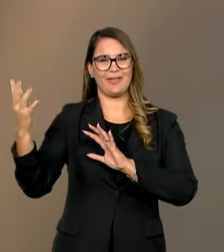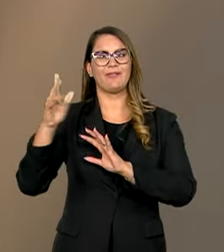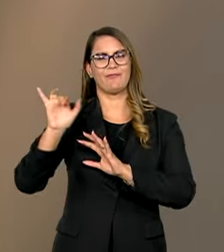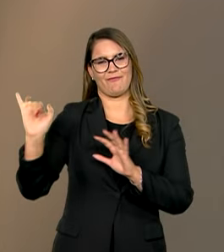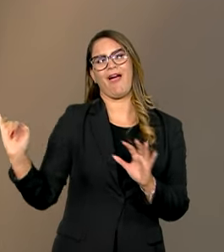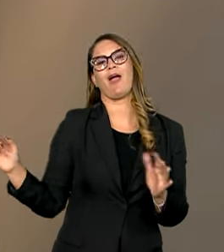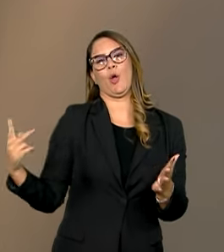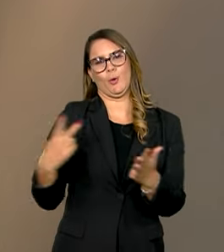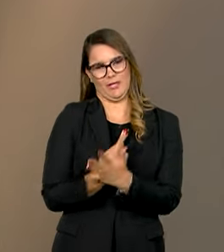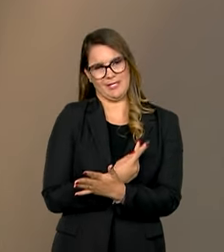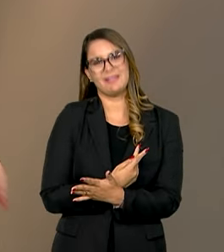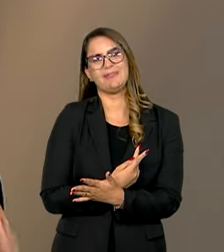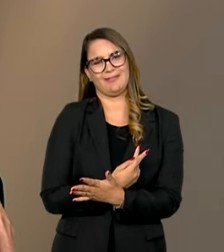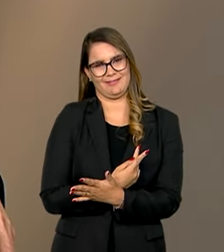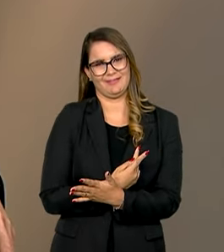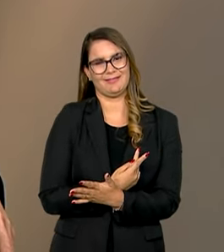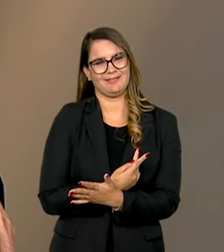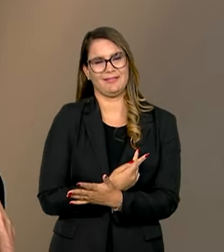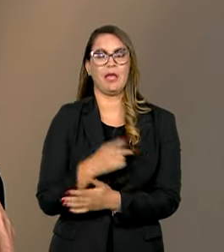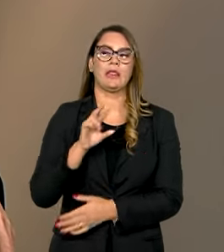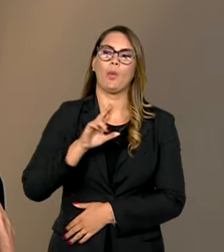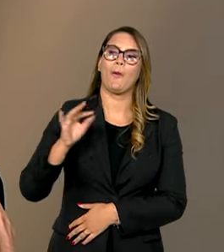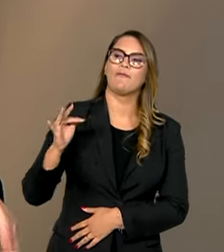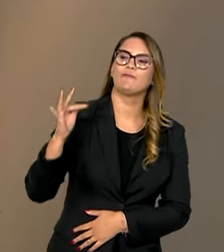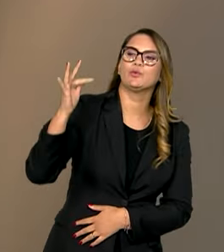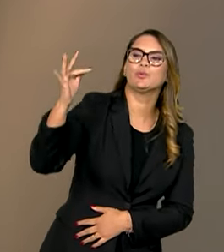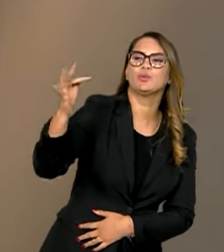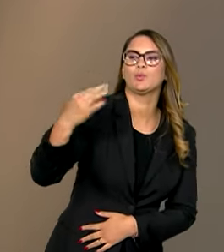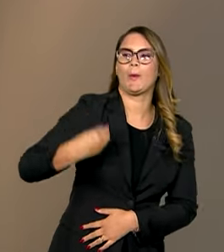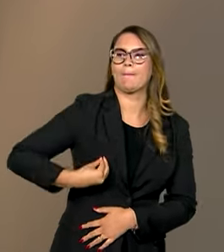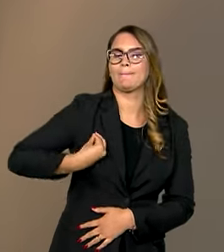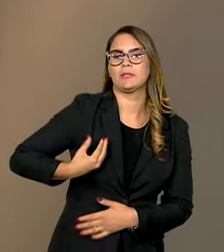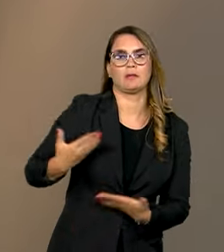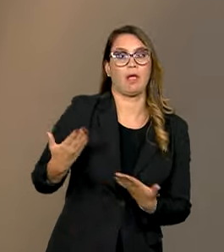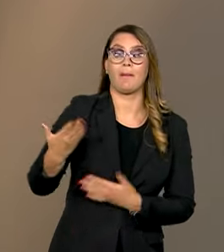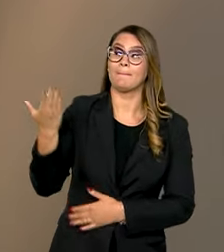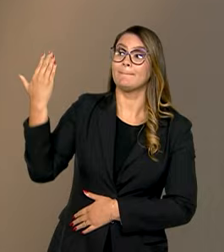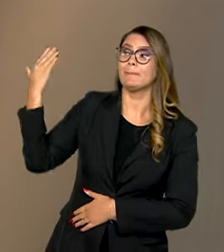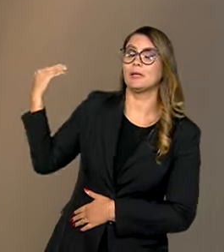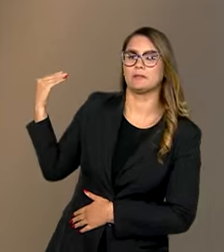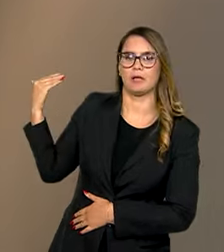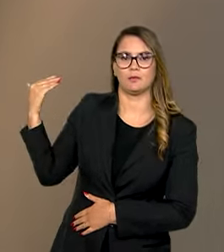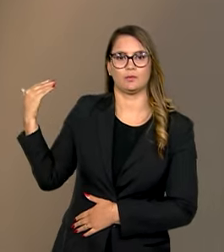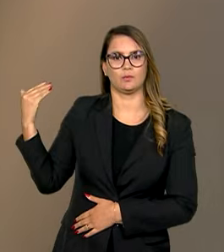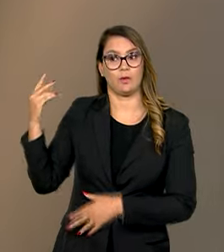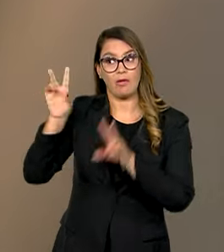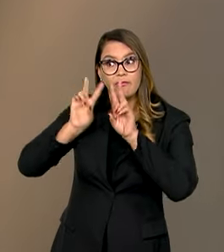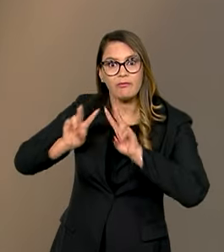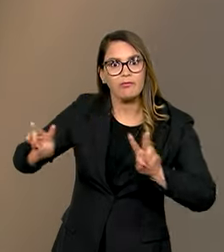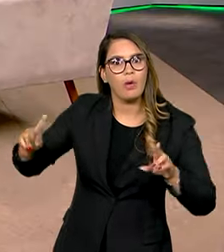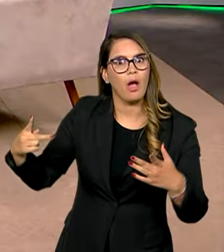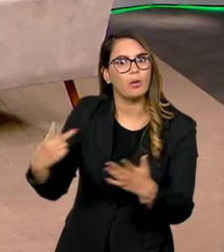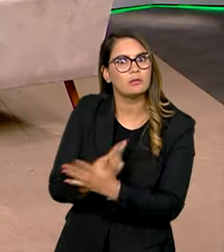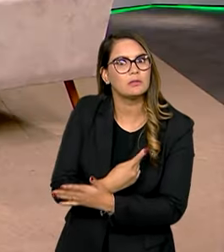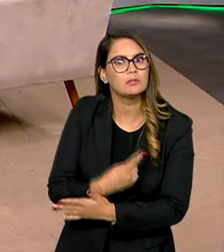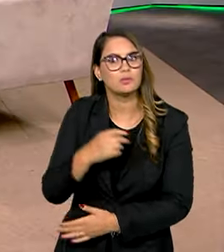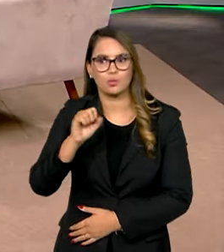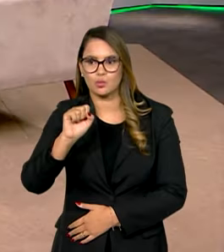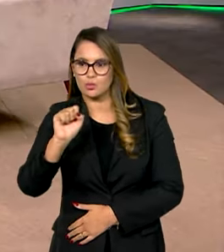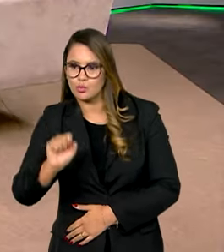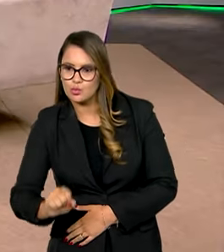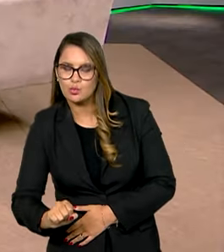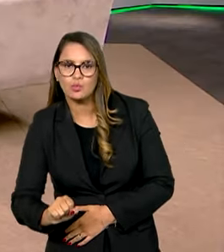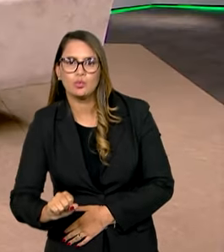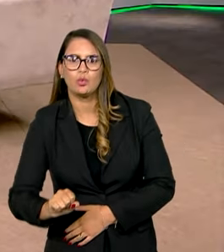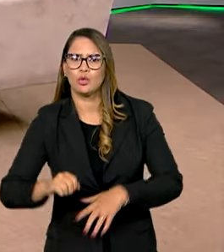acontecer, né? A gente não está mais falando nem de futuro, nem de presente, a gente está falando do passado. gente viu o que aconteceu tanto no